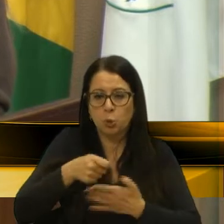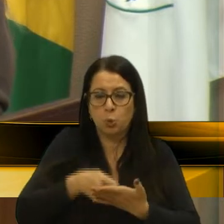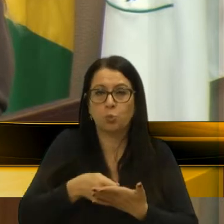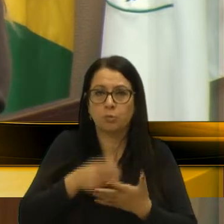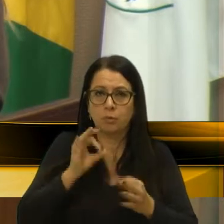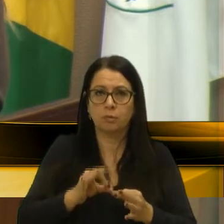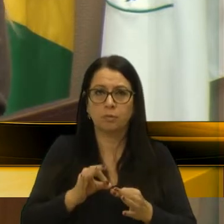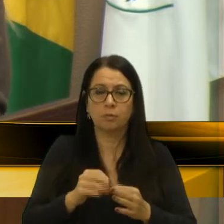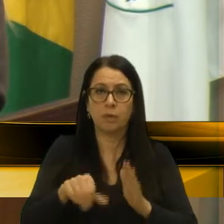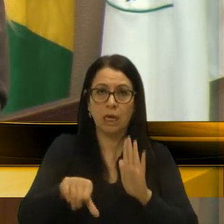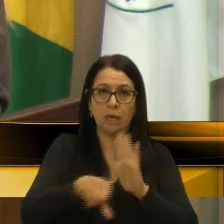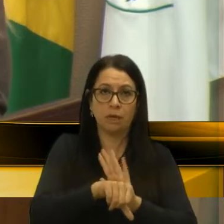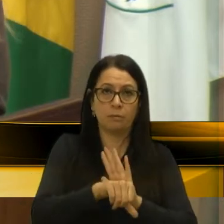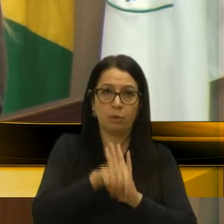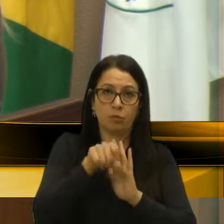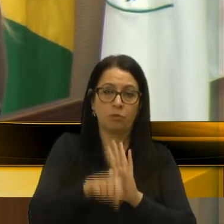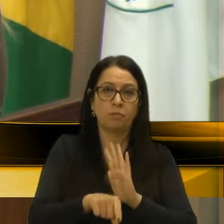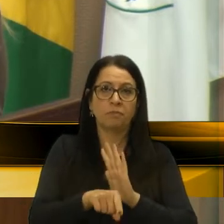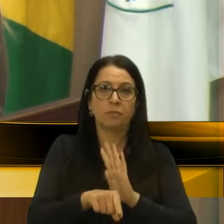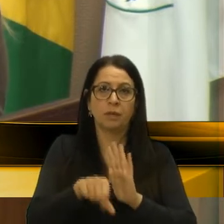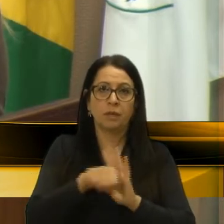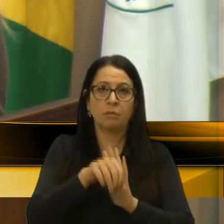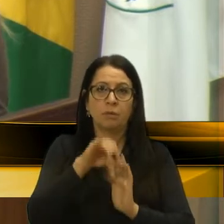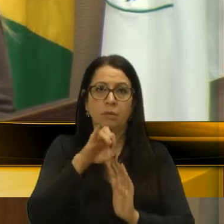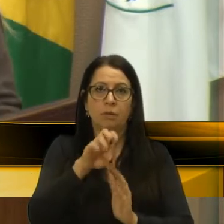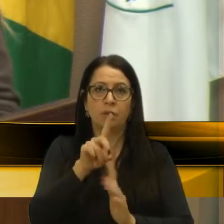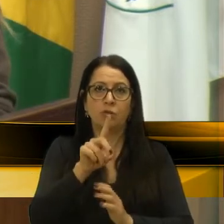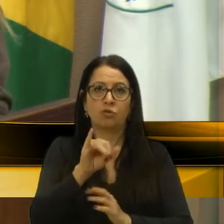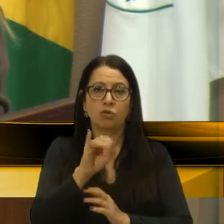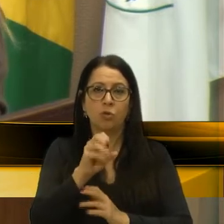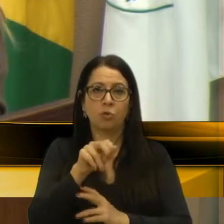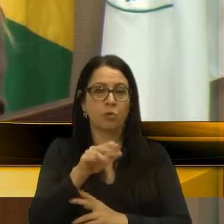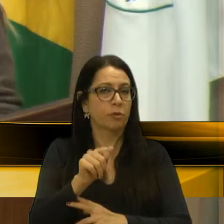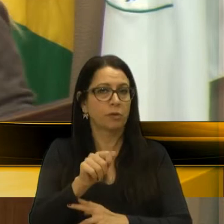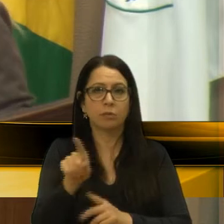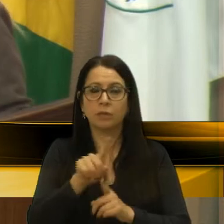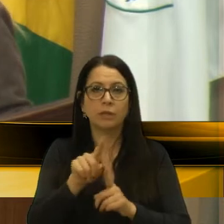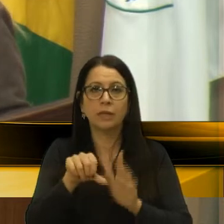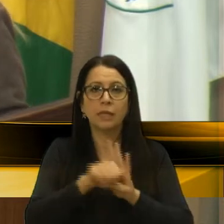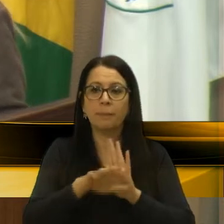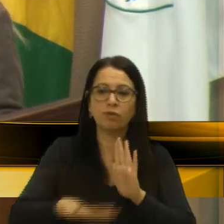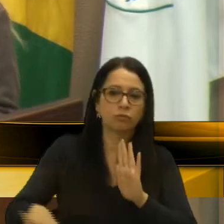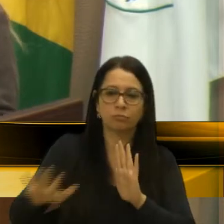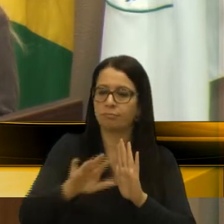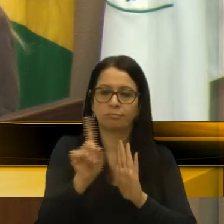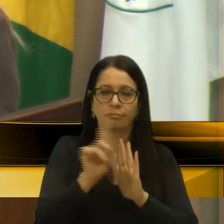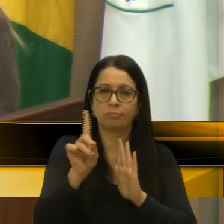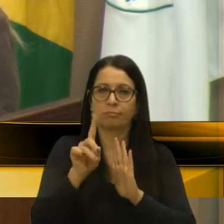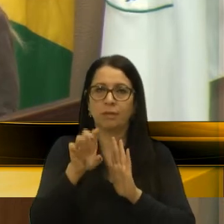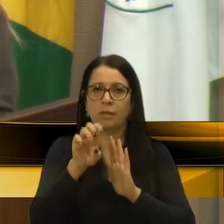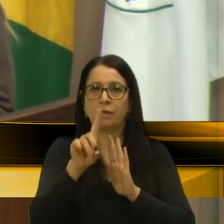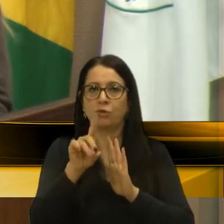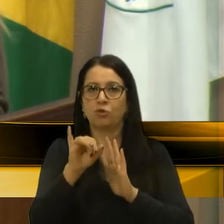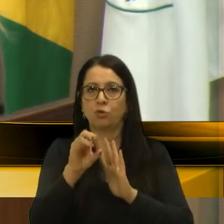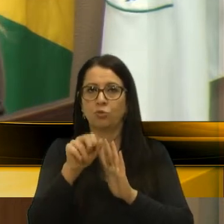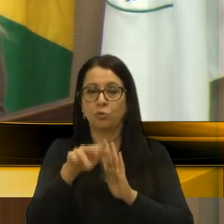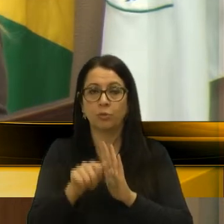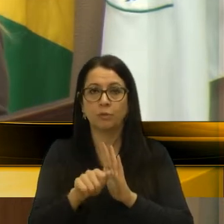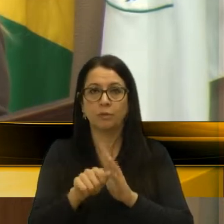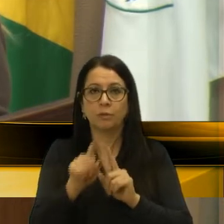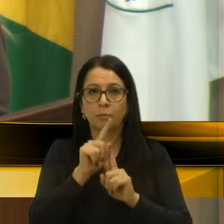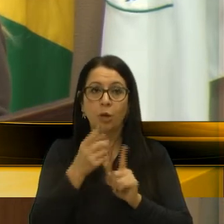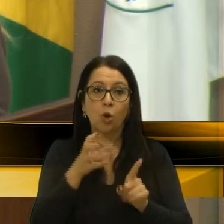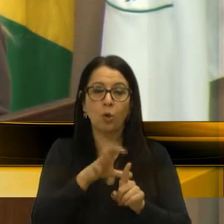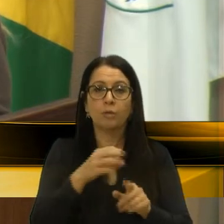para criminosos, para crime hediondo, nós não estamos falando de criminalidade generalizada, para crime hediondo, para crimes contra